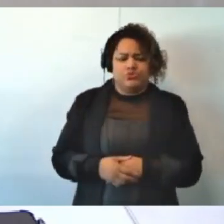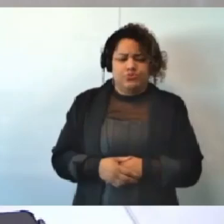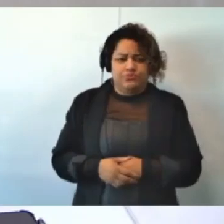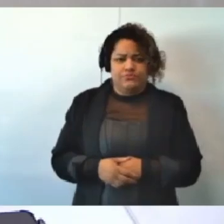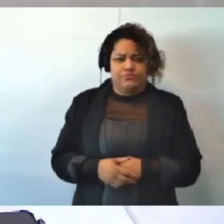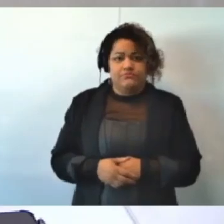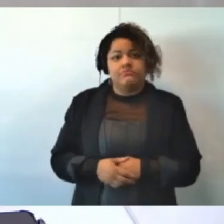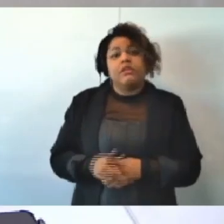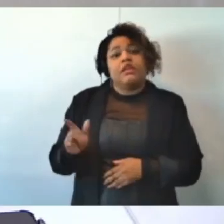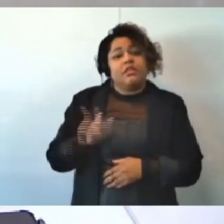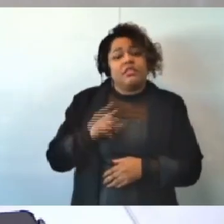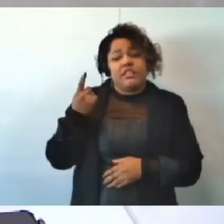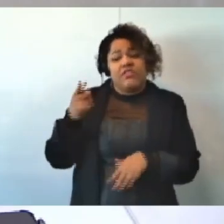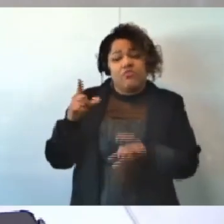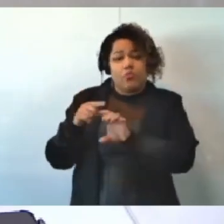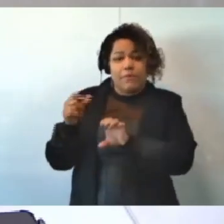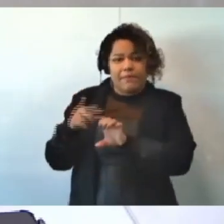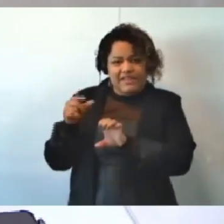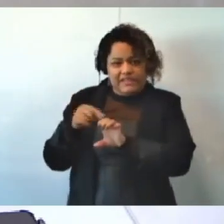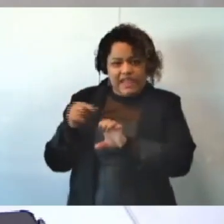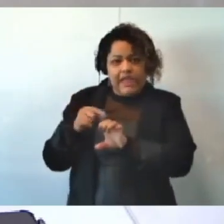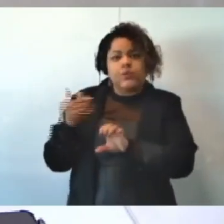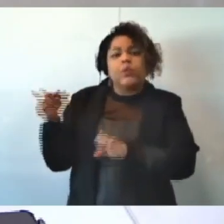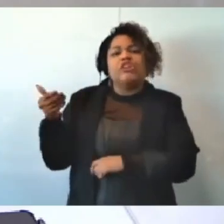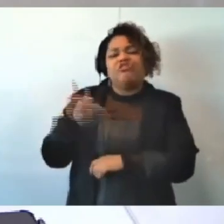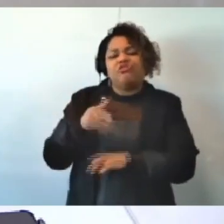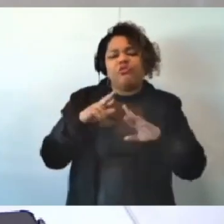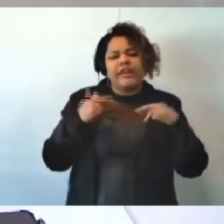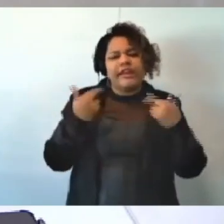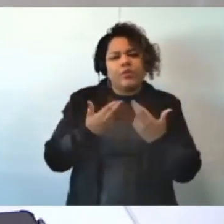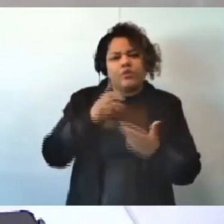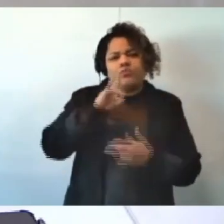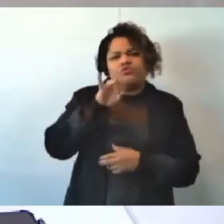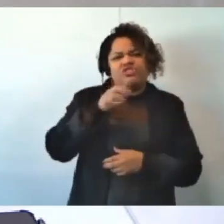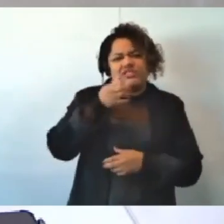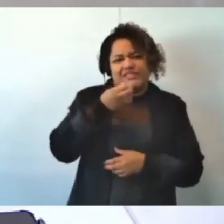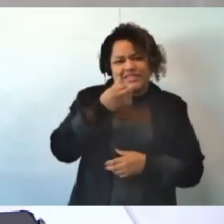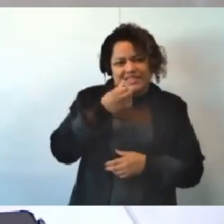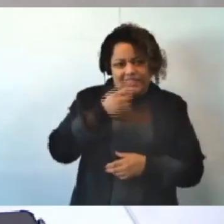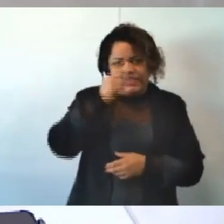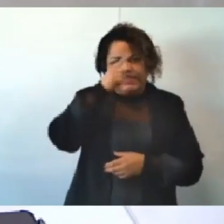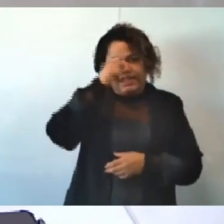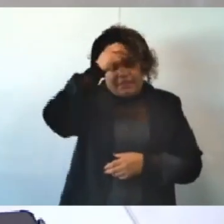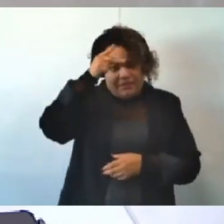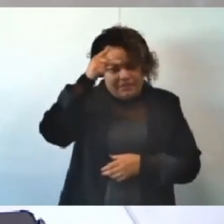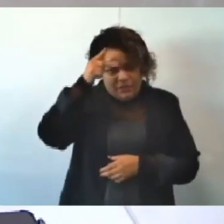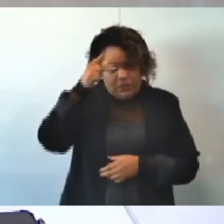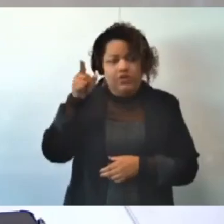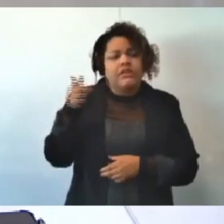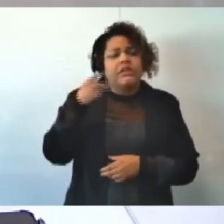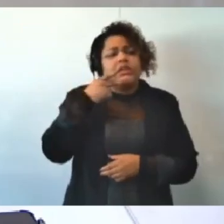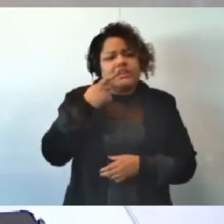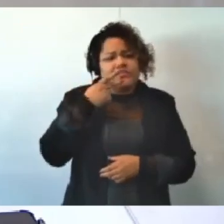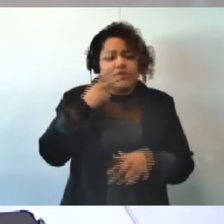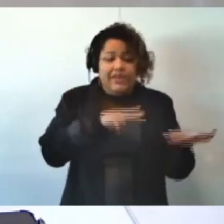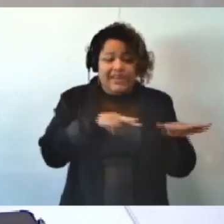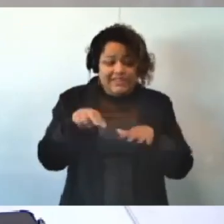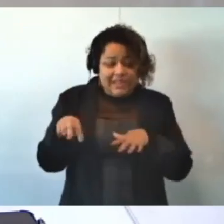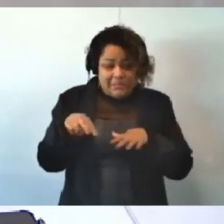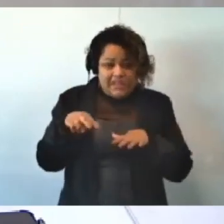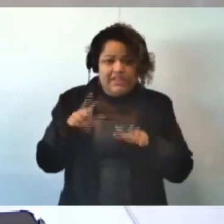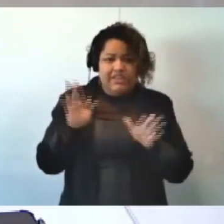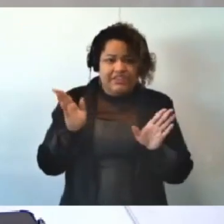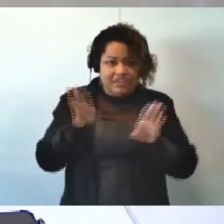do dia 16, na prefeitura, que ele falou que, durante a semana de fechamento do trânsito, ele teve prejuízo. E